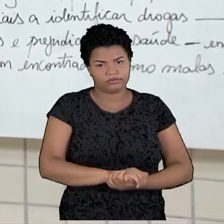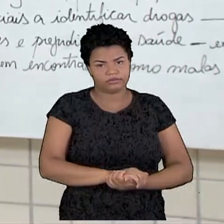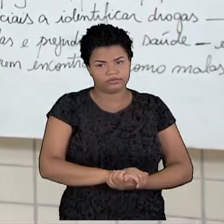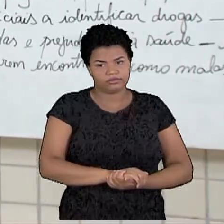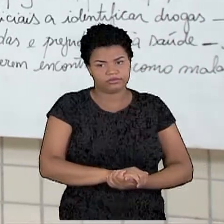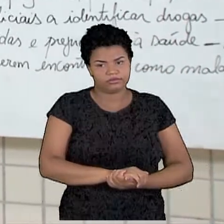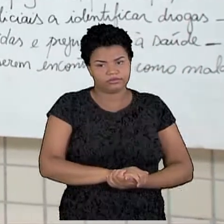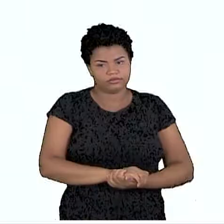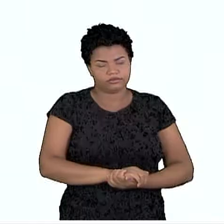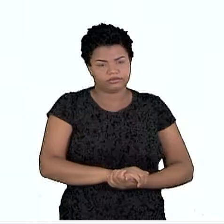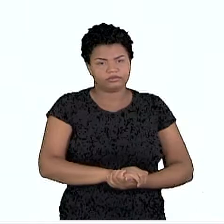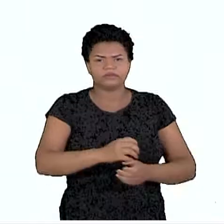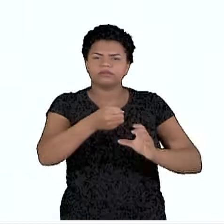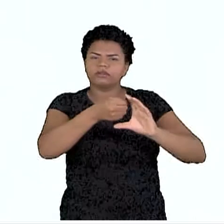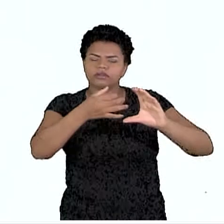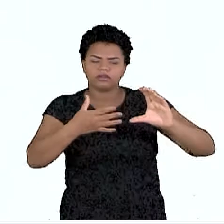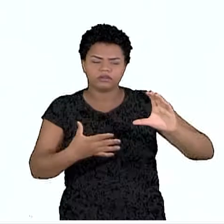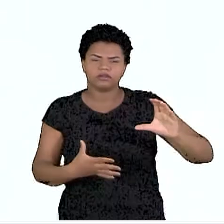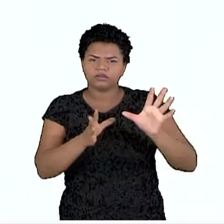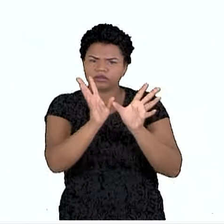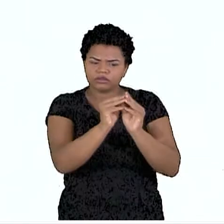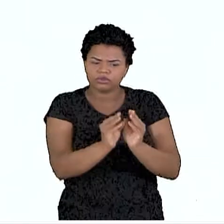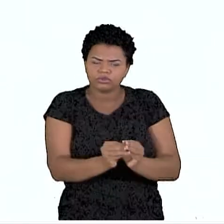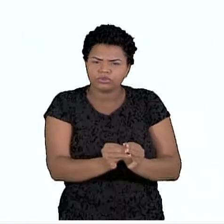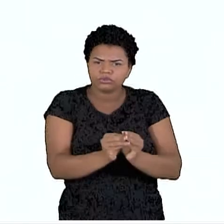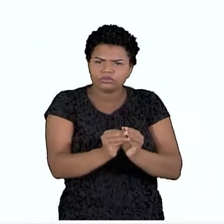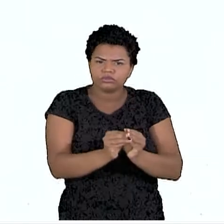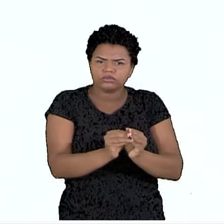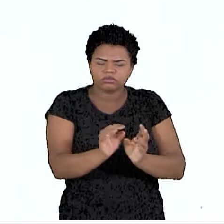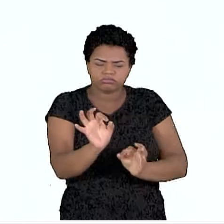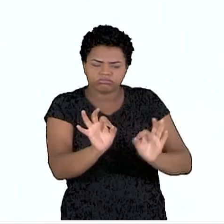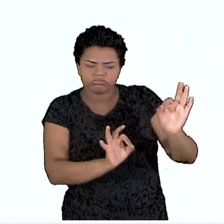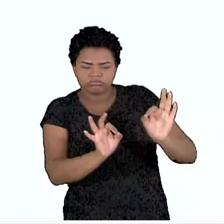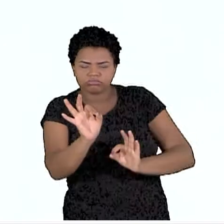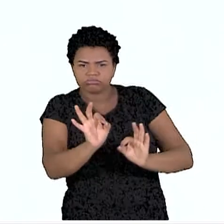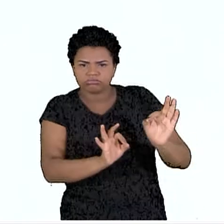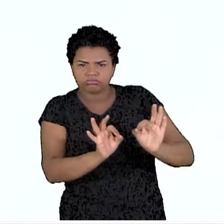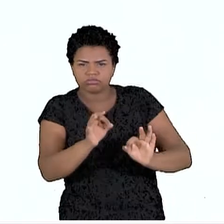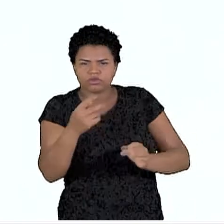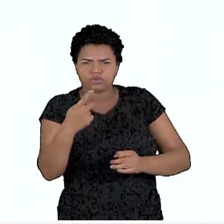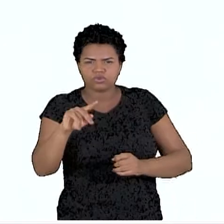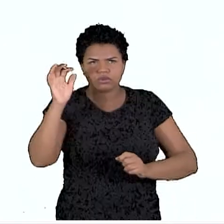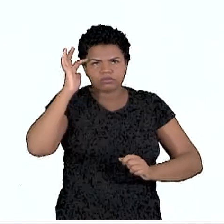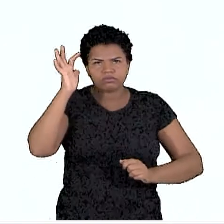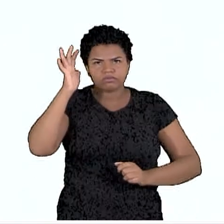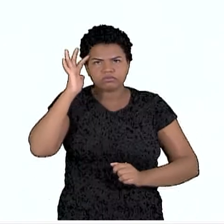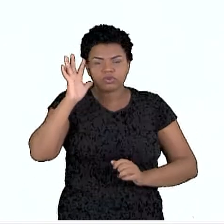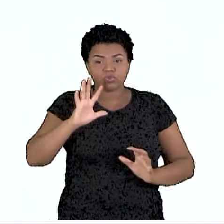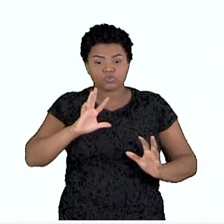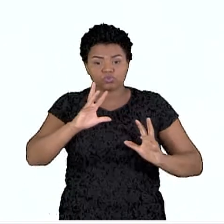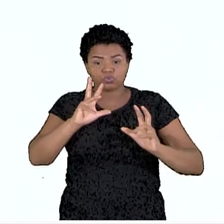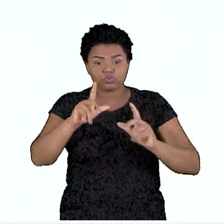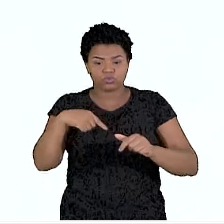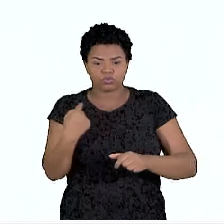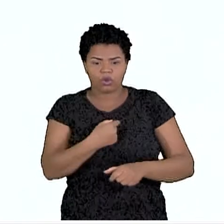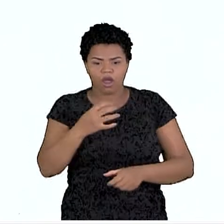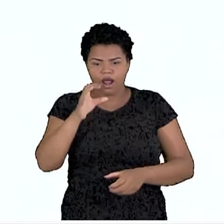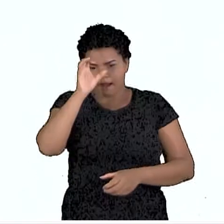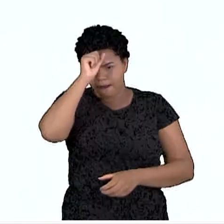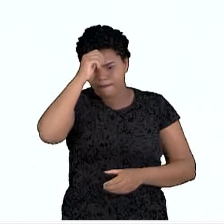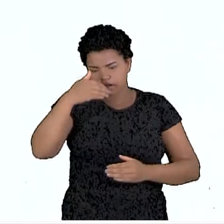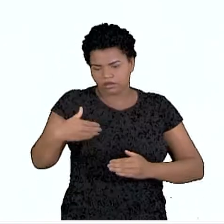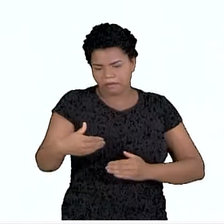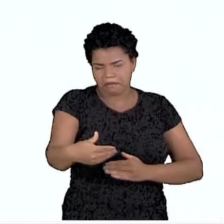De acordo com as características do resumo, organize em sua mente tudo o que aprendemos neste roteiro de